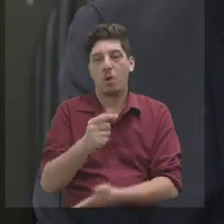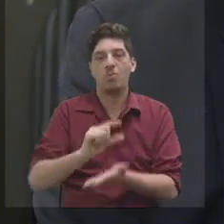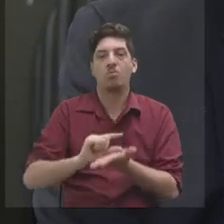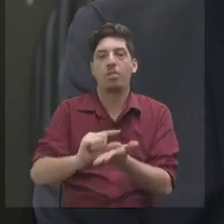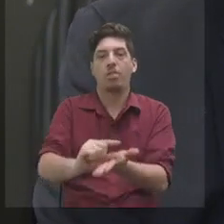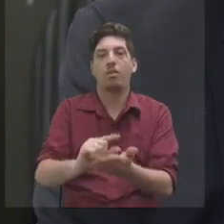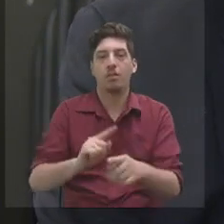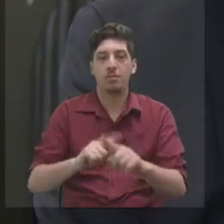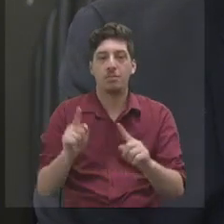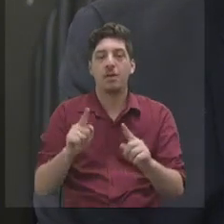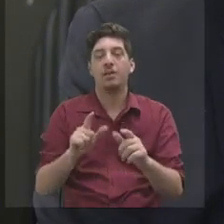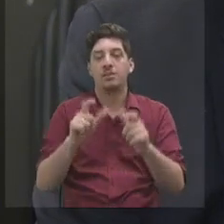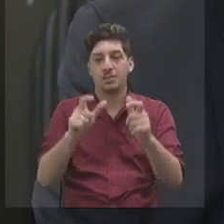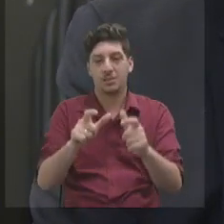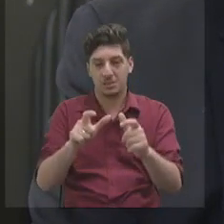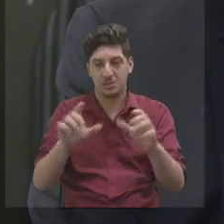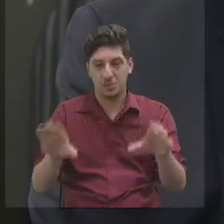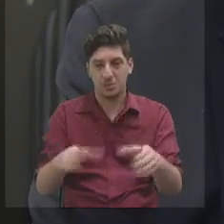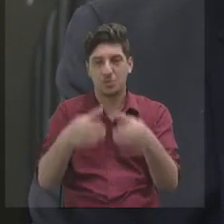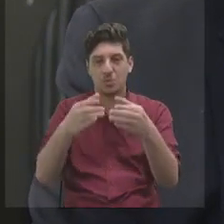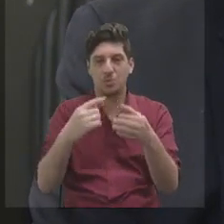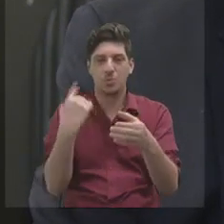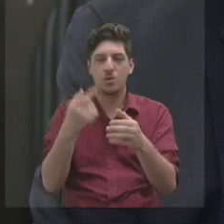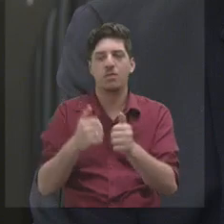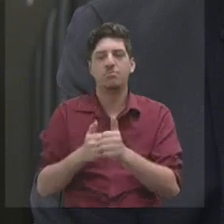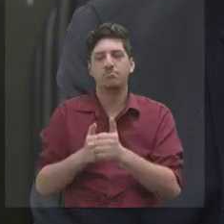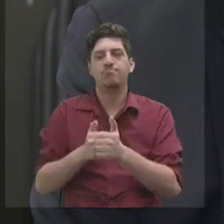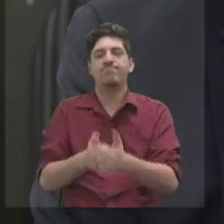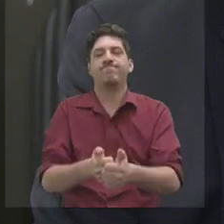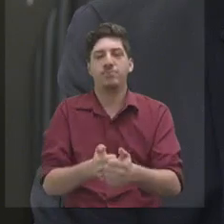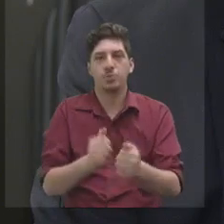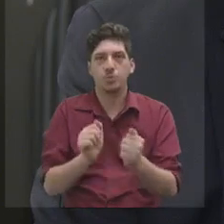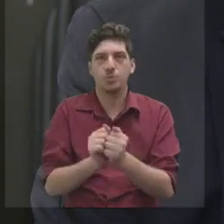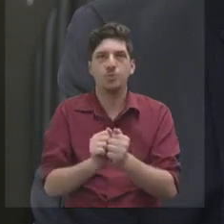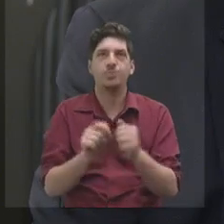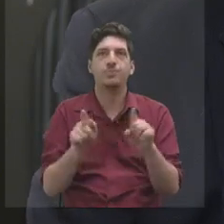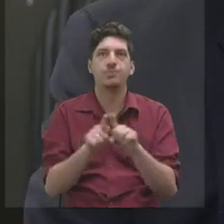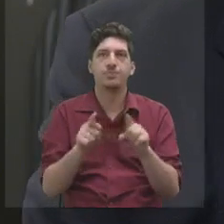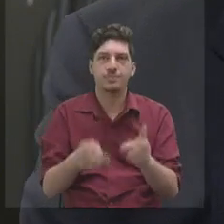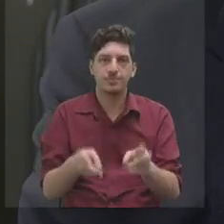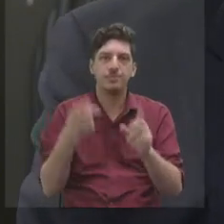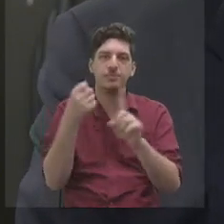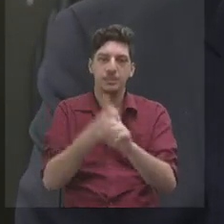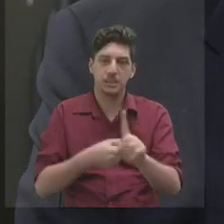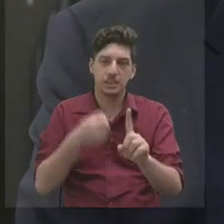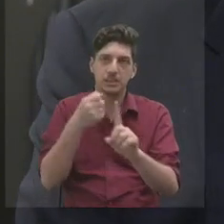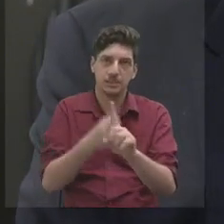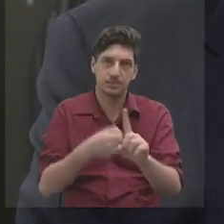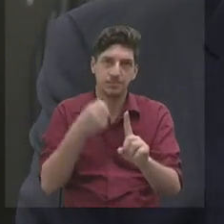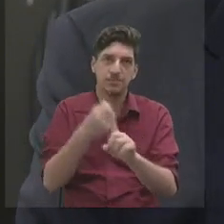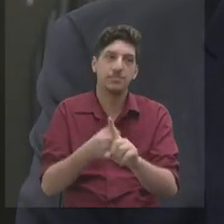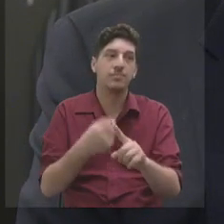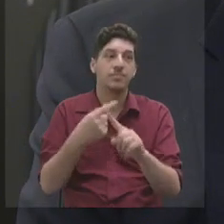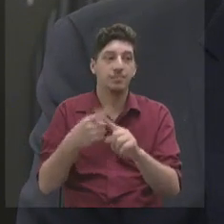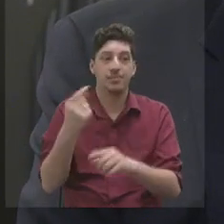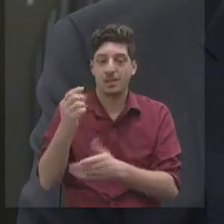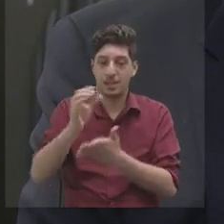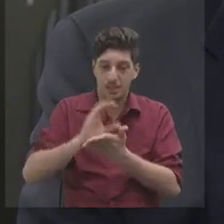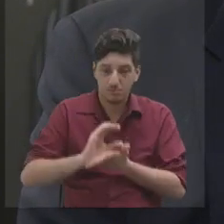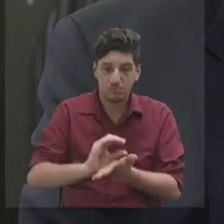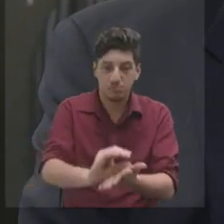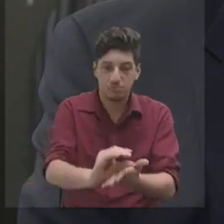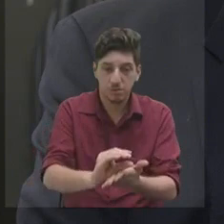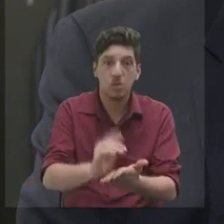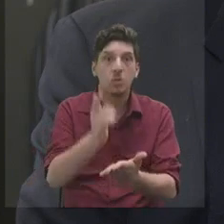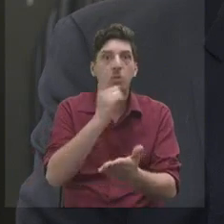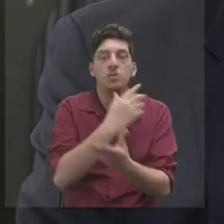pasta que a gente tem acompanhou muito de perto e Viu o tanto que eles batalharam que com pouco que tinha como foi feito